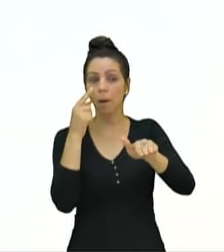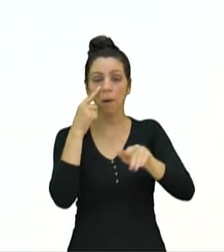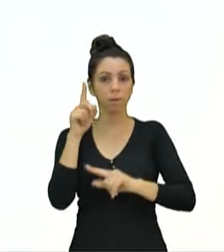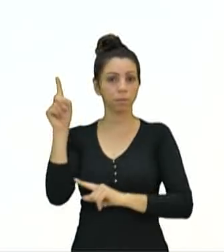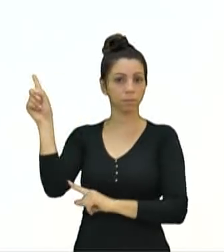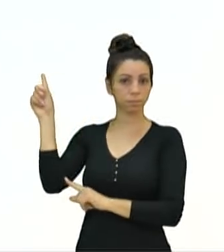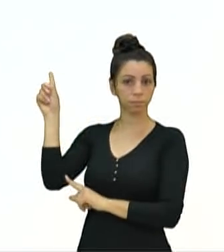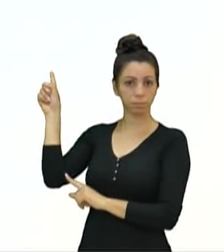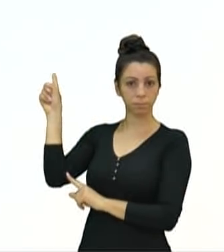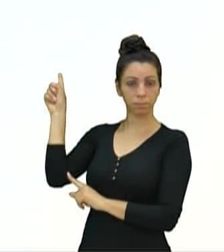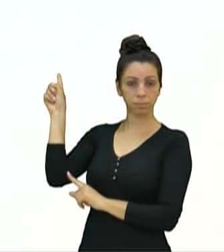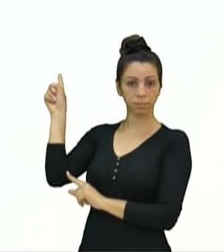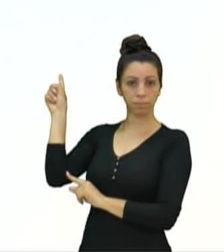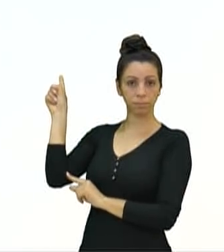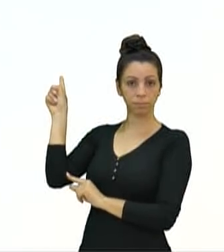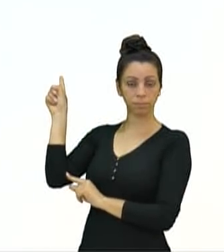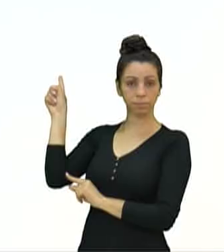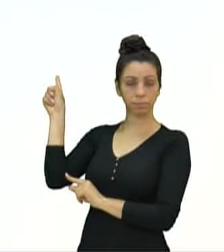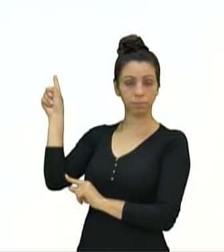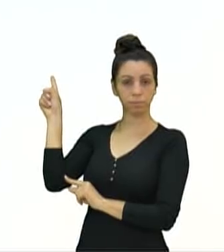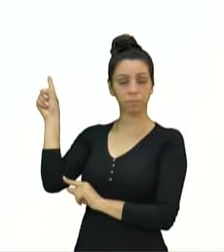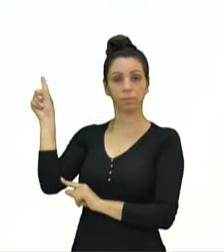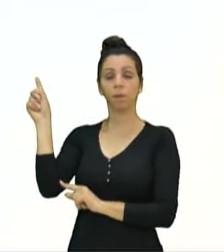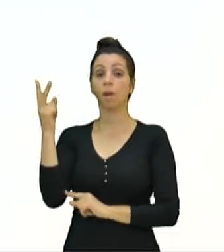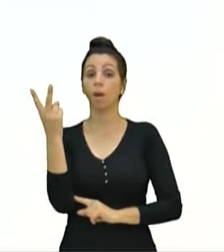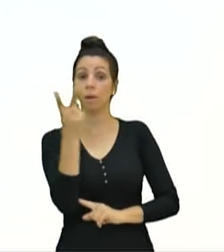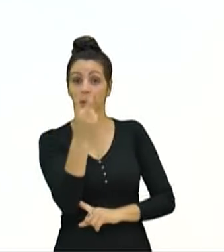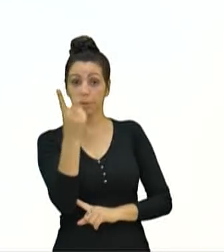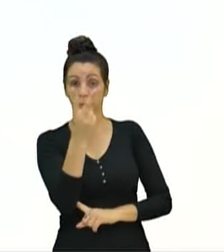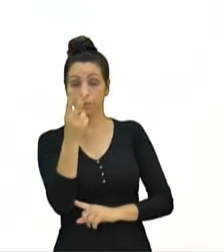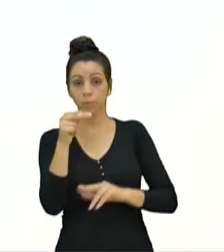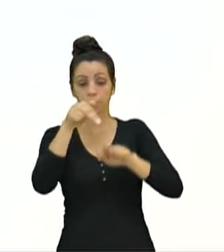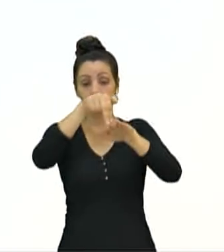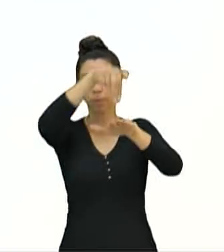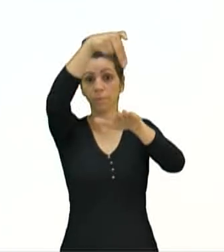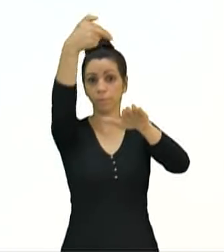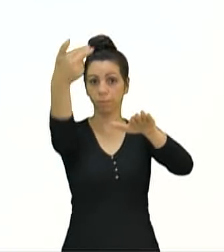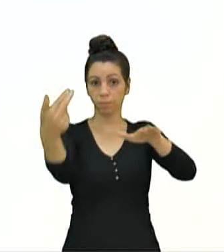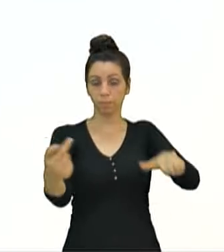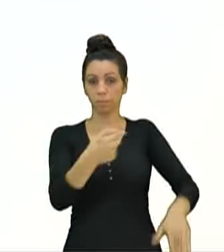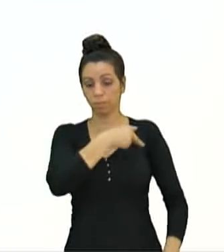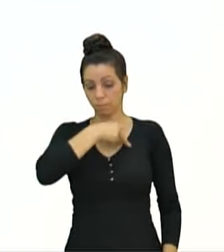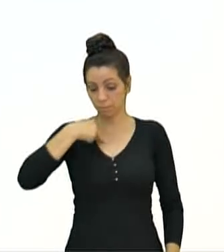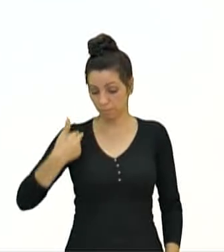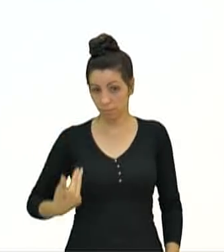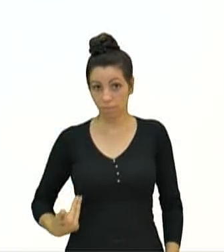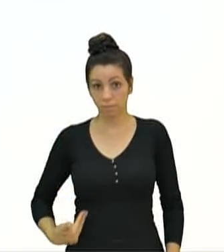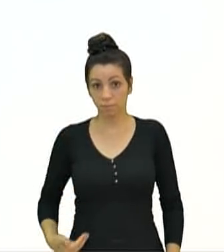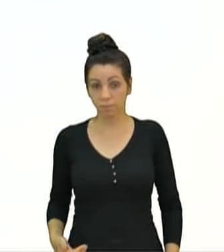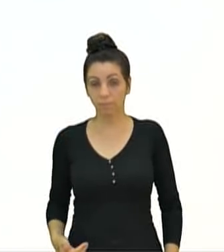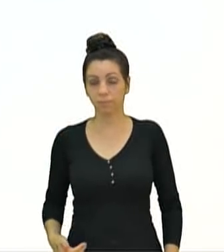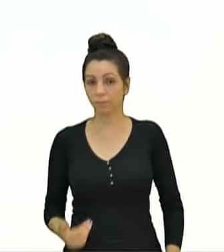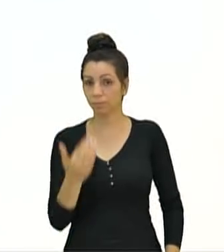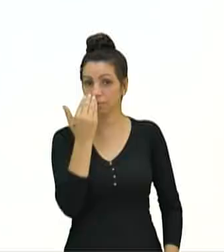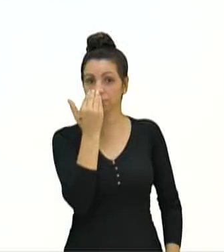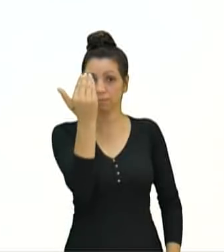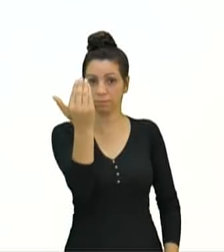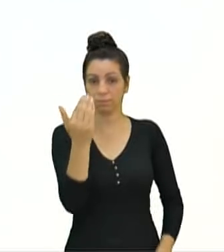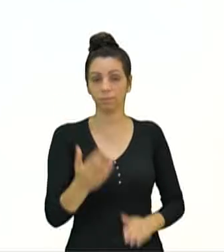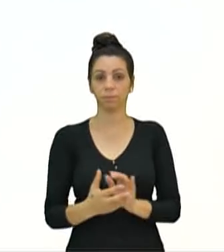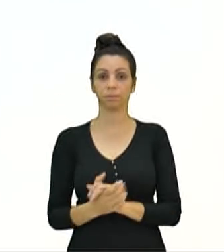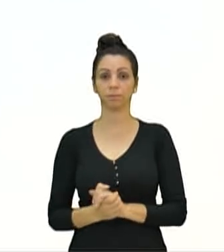imagem. Ó. As duas saltadoras chinesas estão executando ali um movimento de frente, um salto de